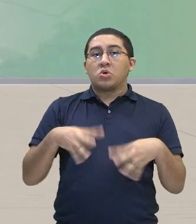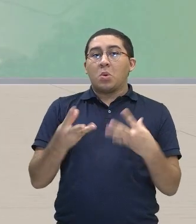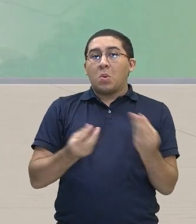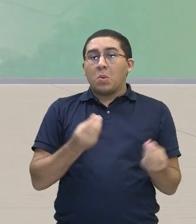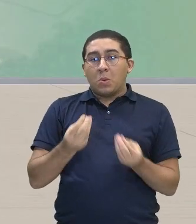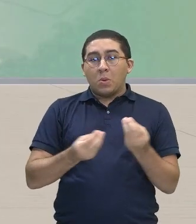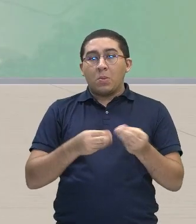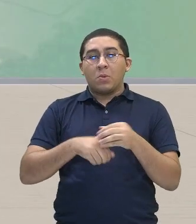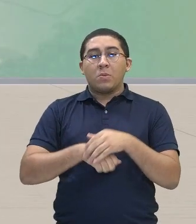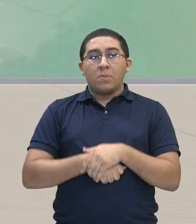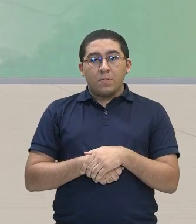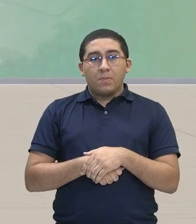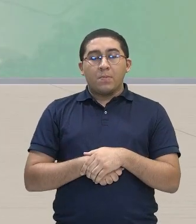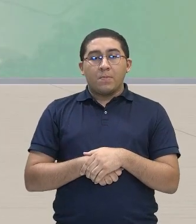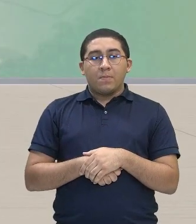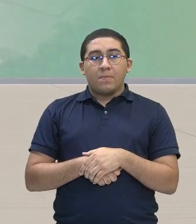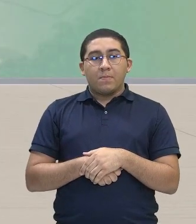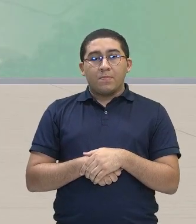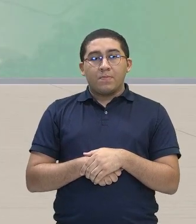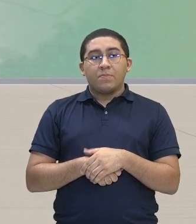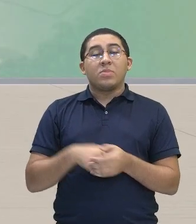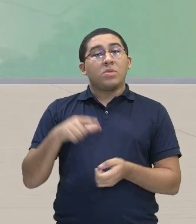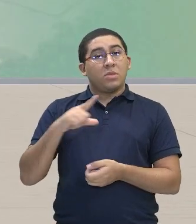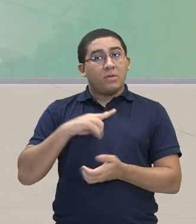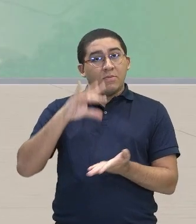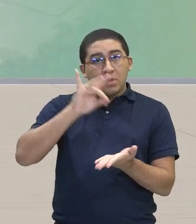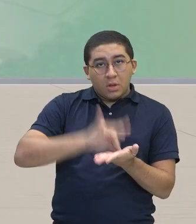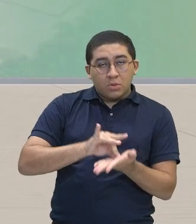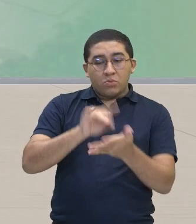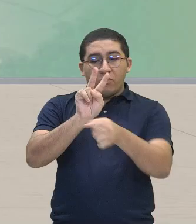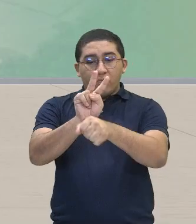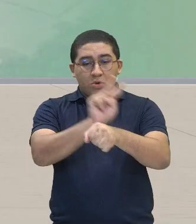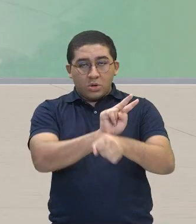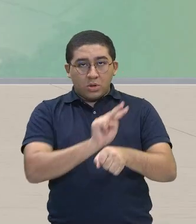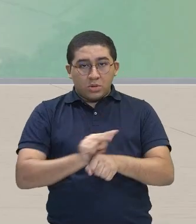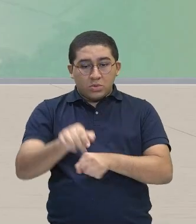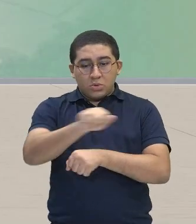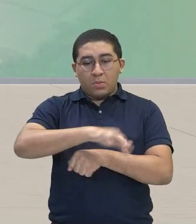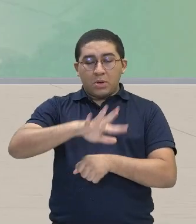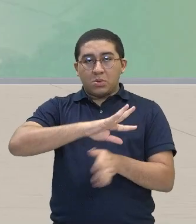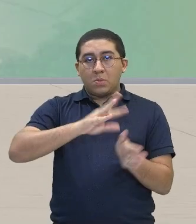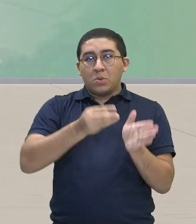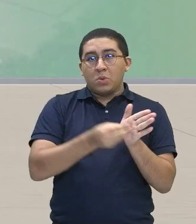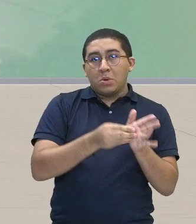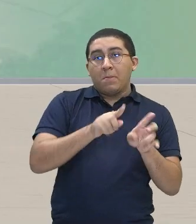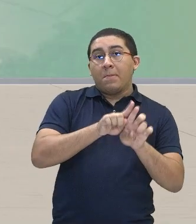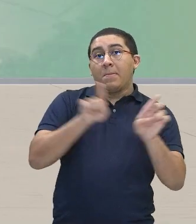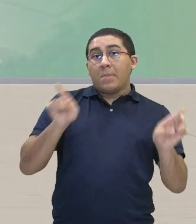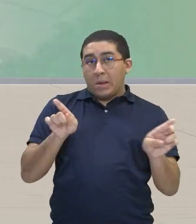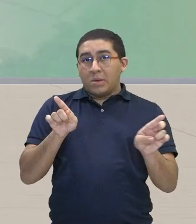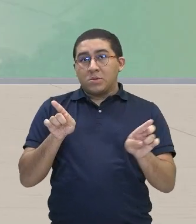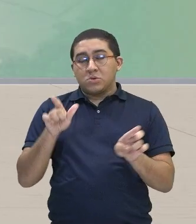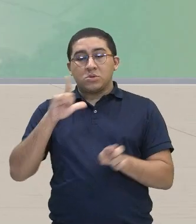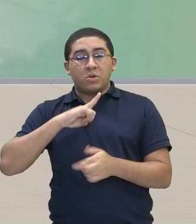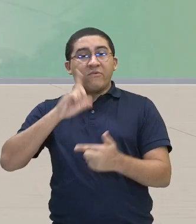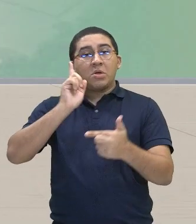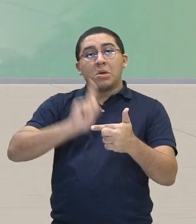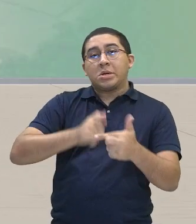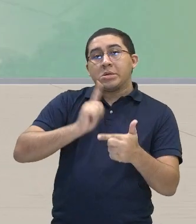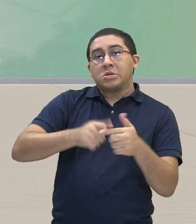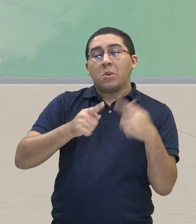a vigilância da região da Amazônia, embora, né, foi muito criticado por dependência ali